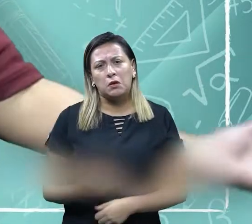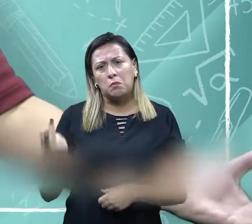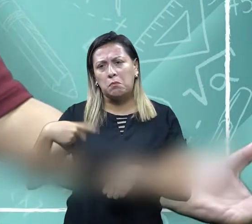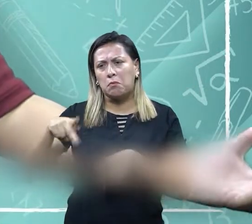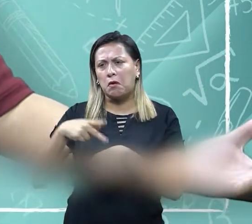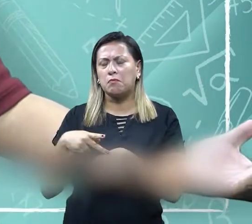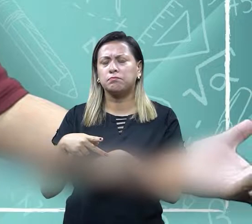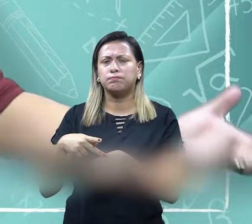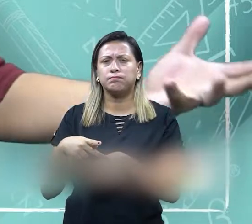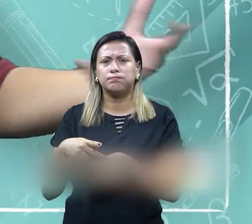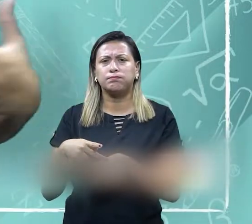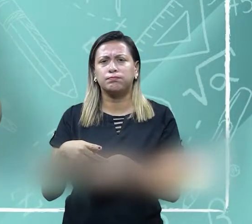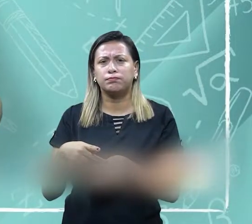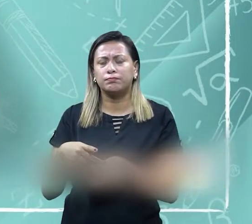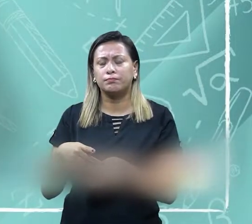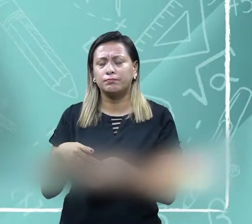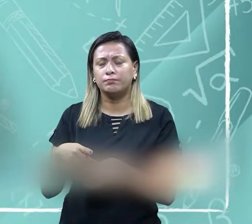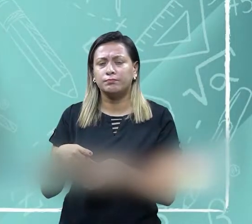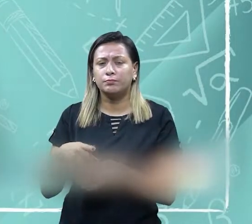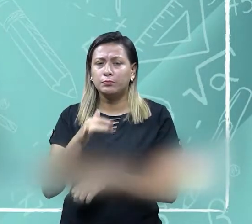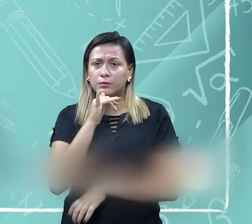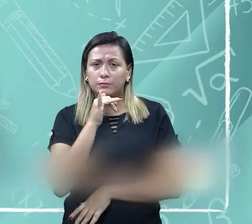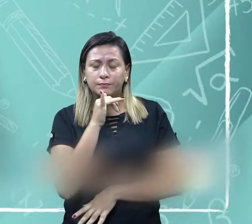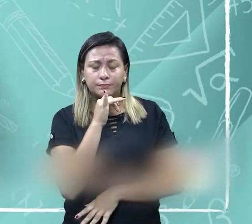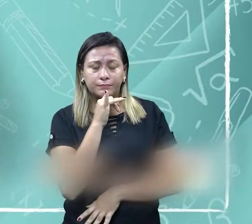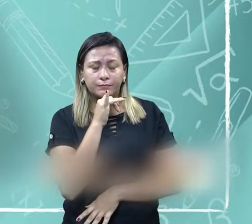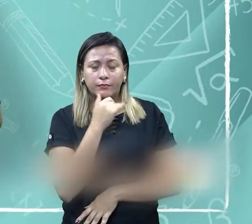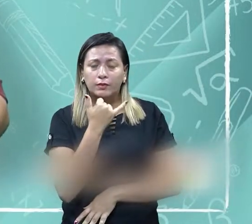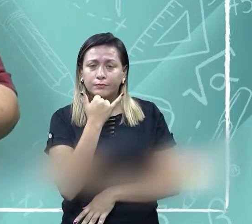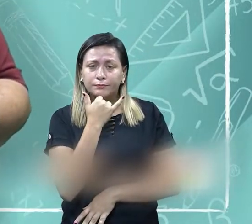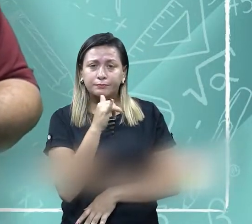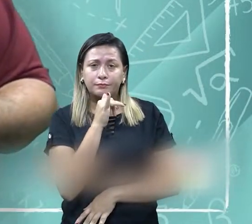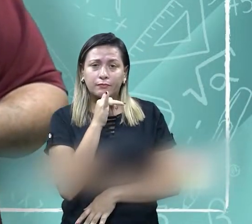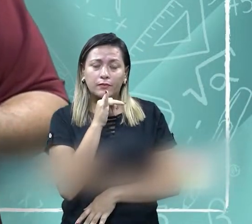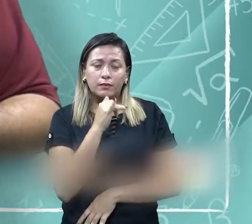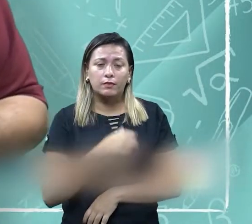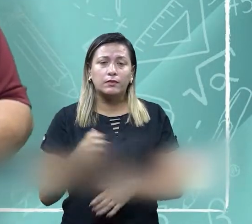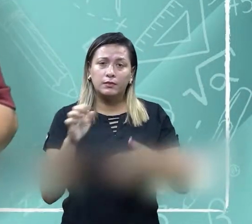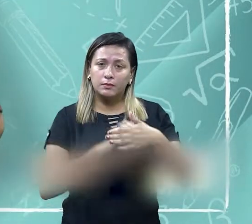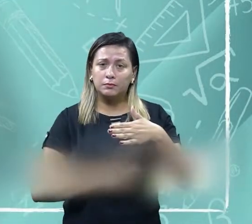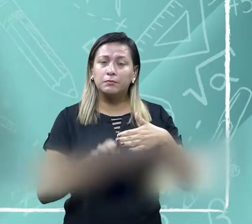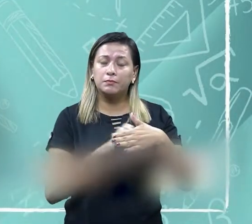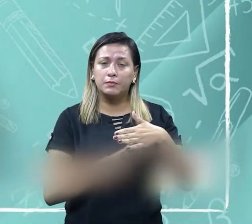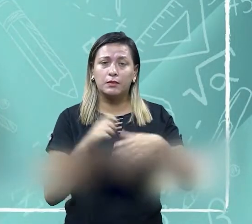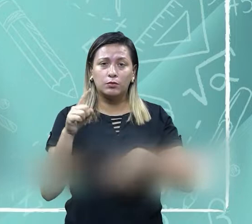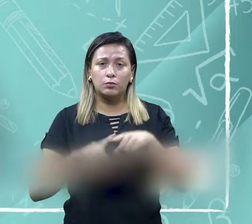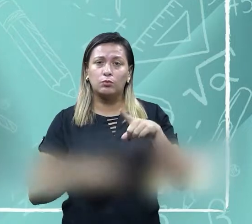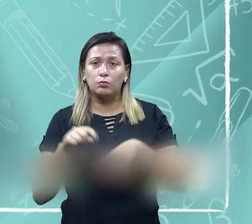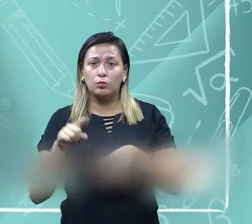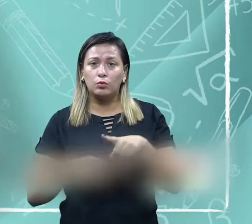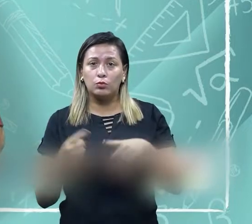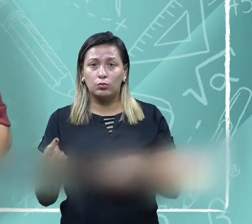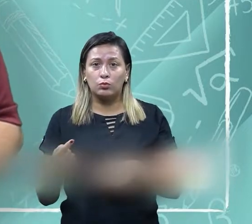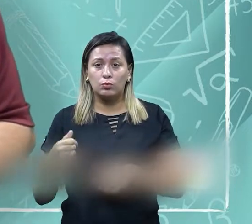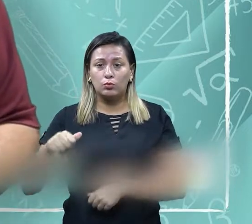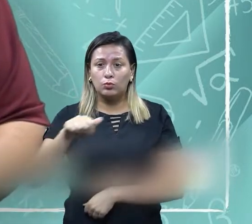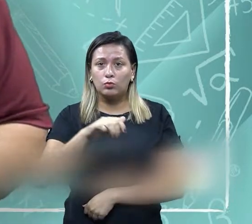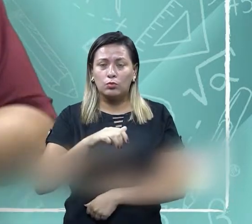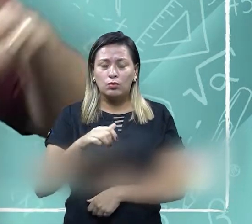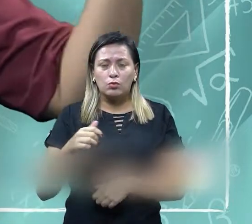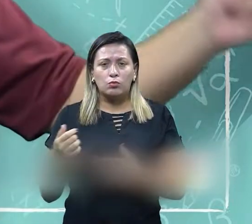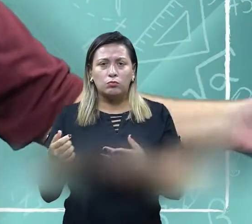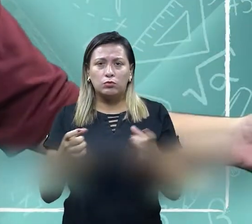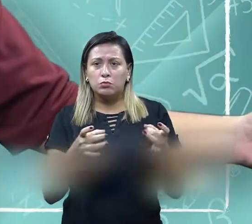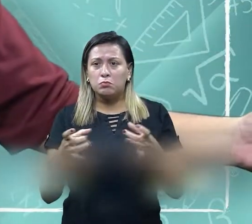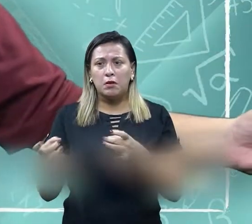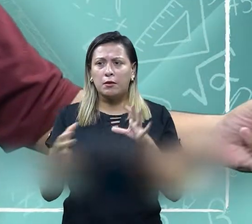meu mercado, se um produto, uma empresa com um produto entrou no meu mercado de algum país, eu